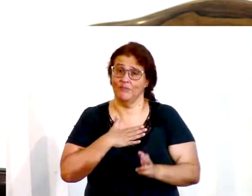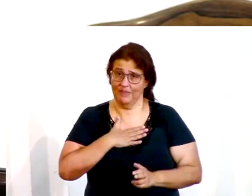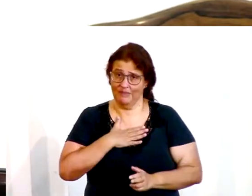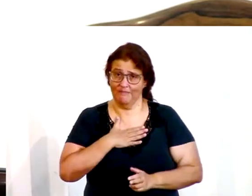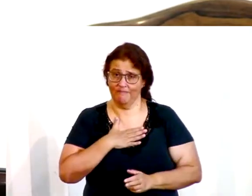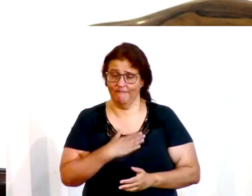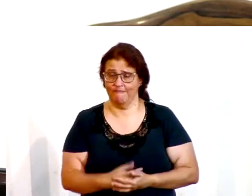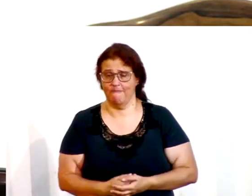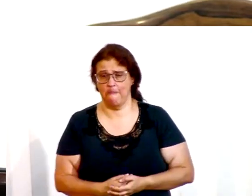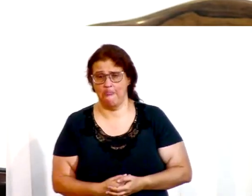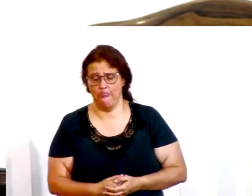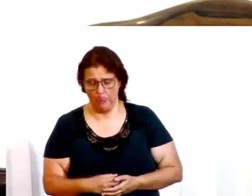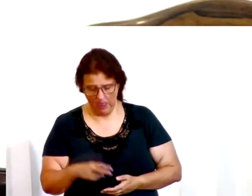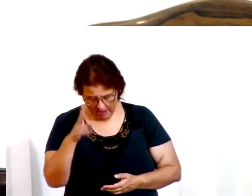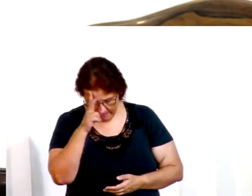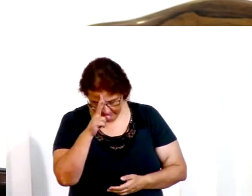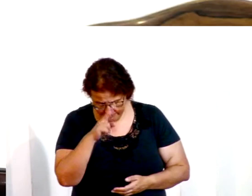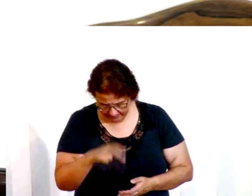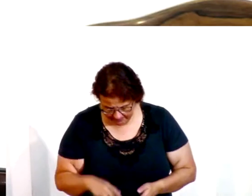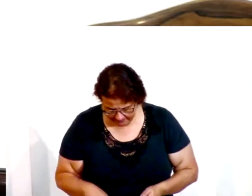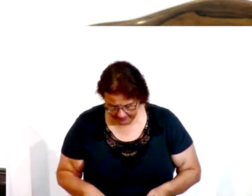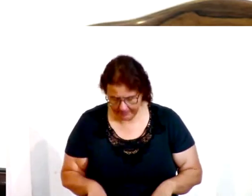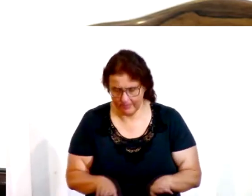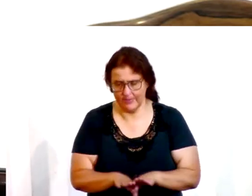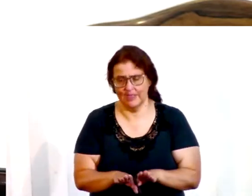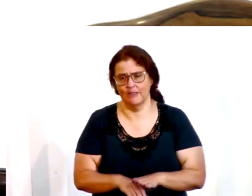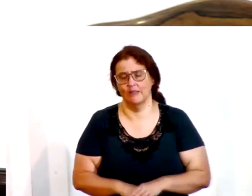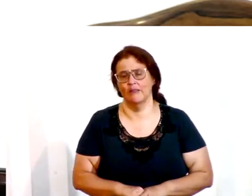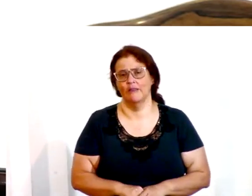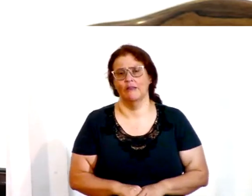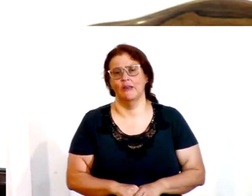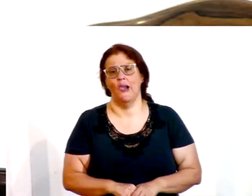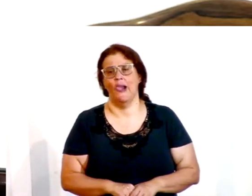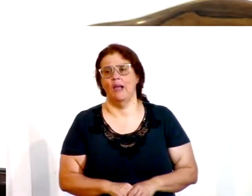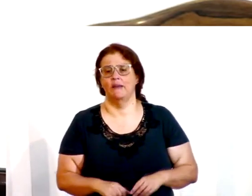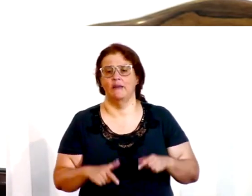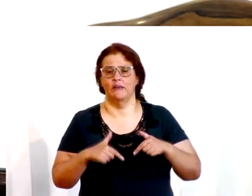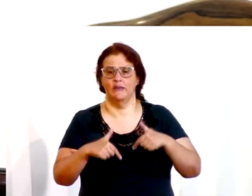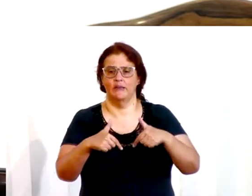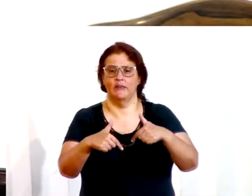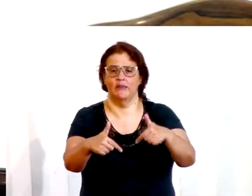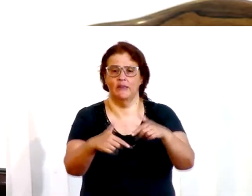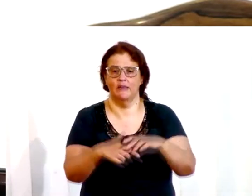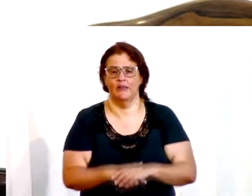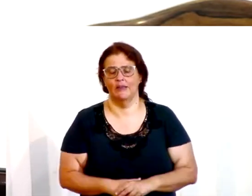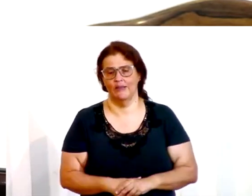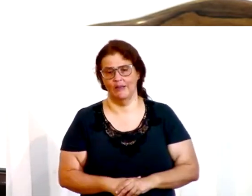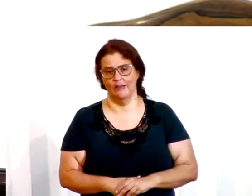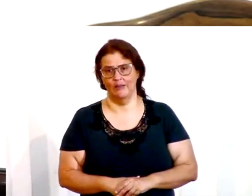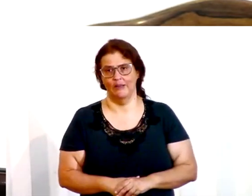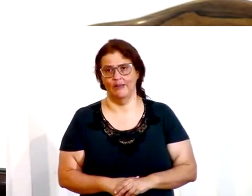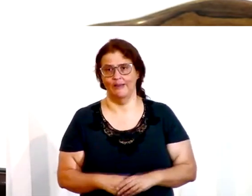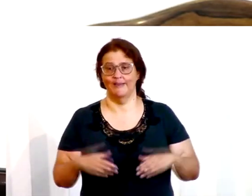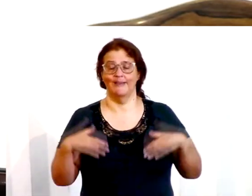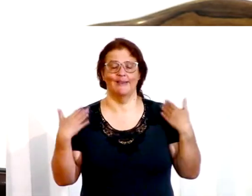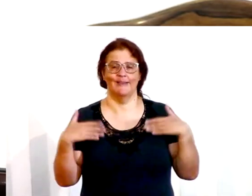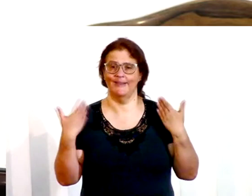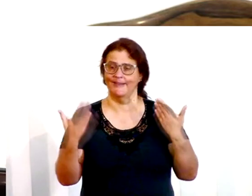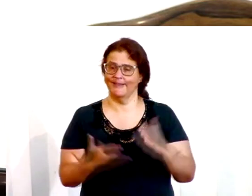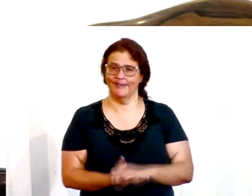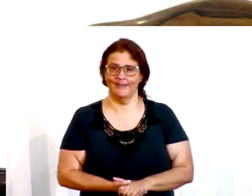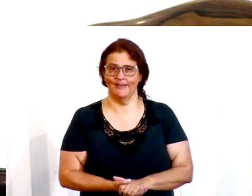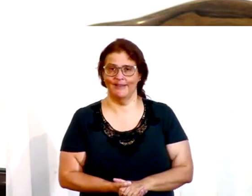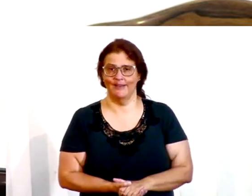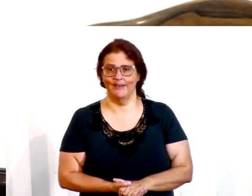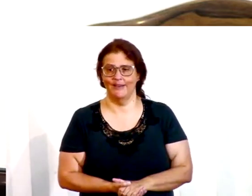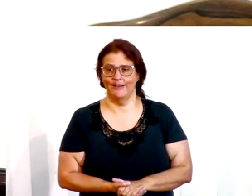Eu lembro disso. Eu lembro também das lutas e ao mesmo tempo das alegrias